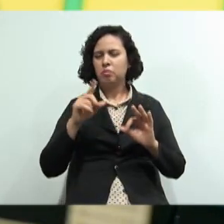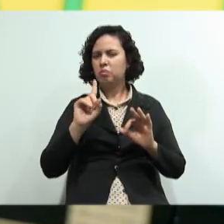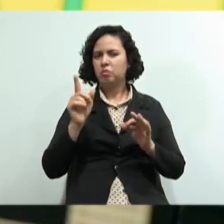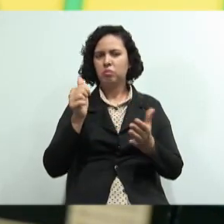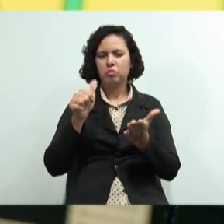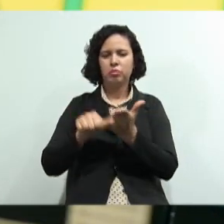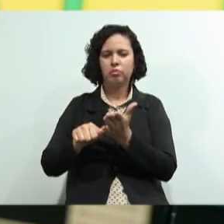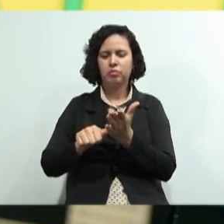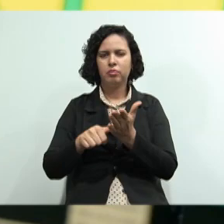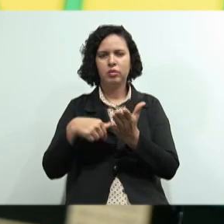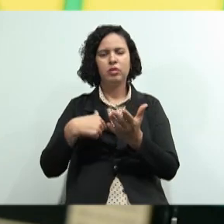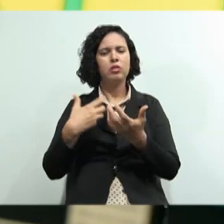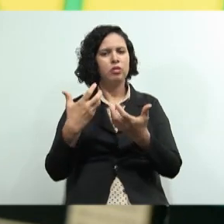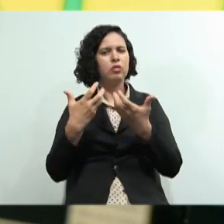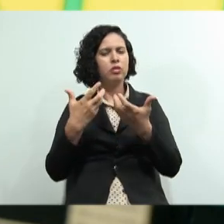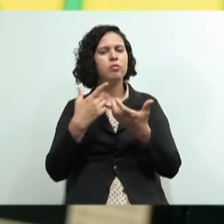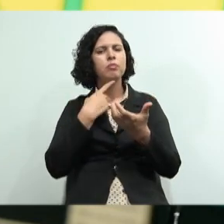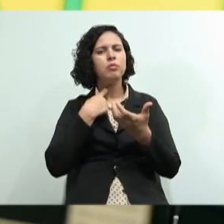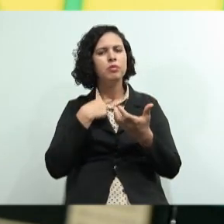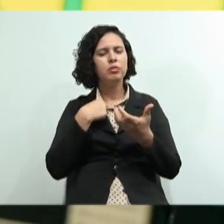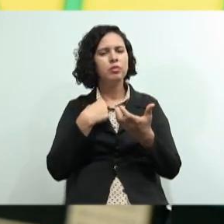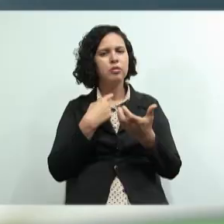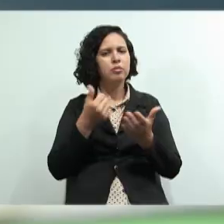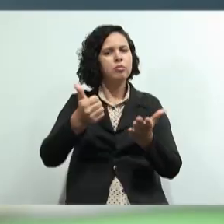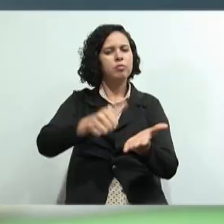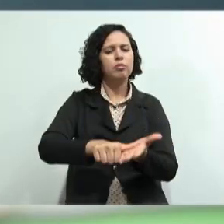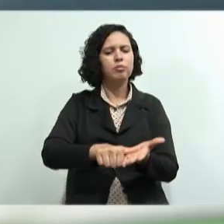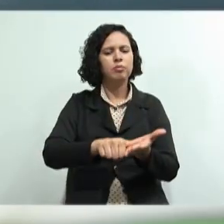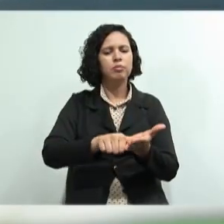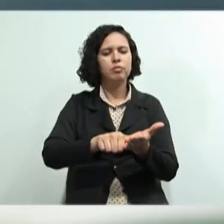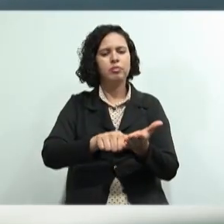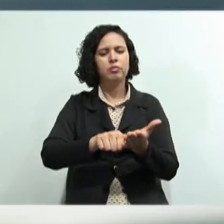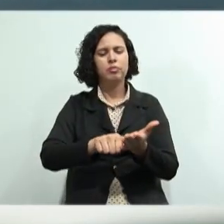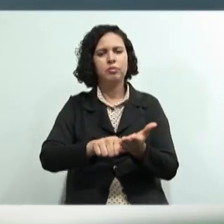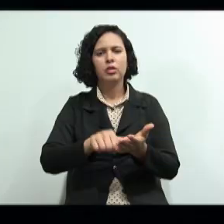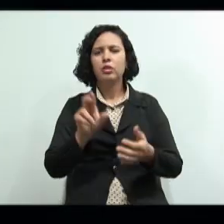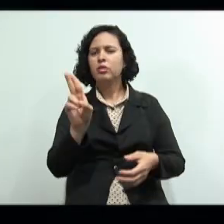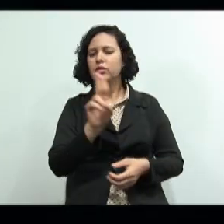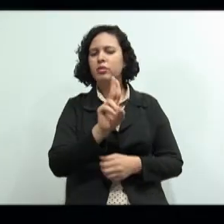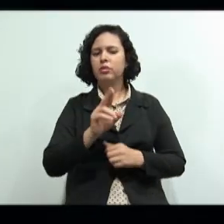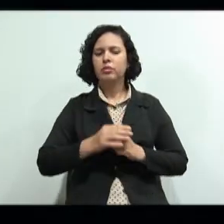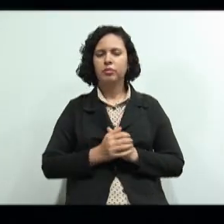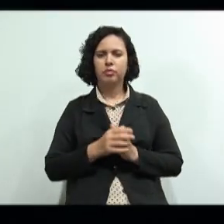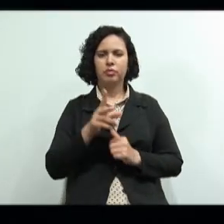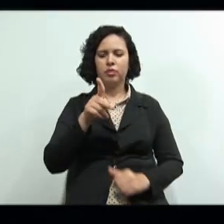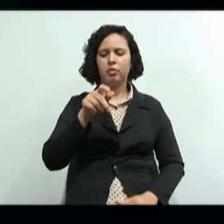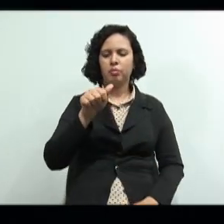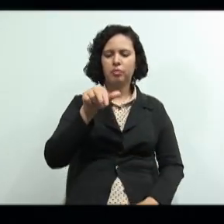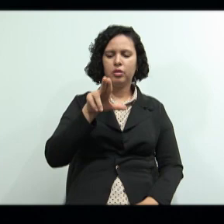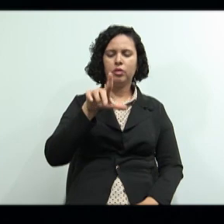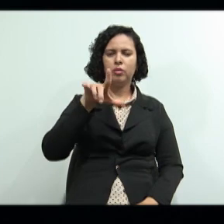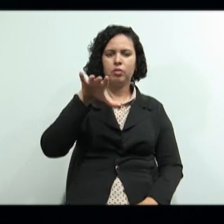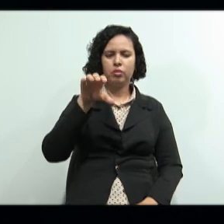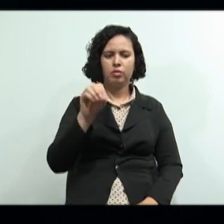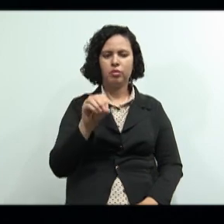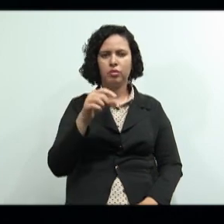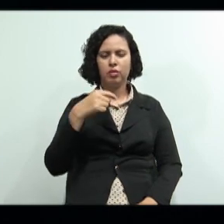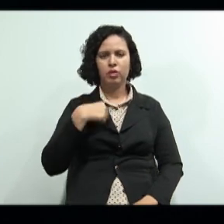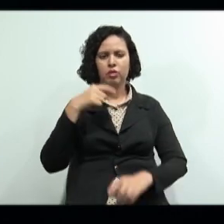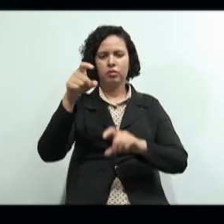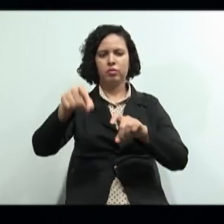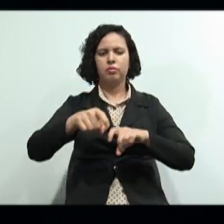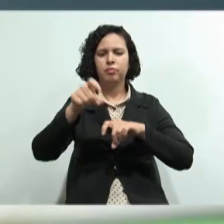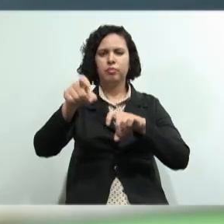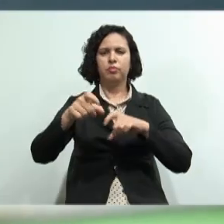mas eu gostaria de saber como que eu faço para me associar. Como é mesmo o seu nome? Meu nome é Paulo José e eu sou um pequeno produtor